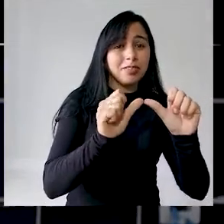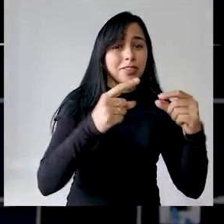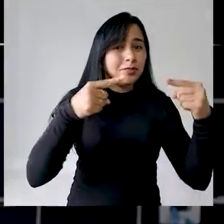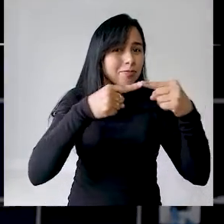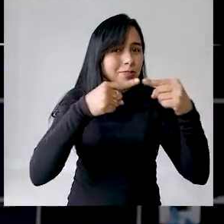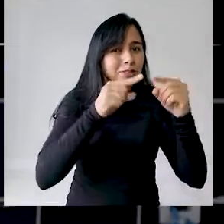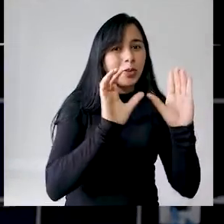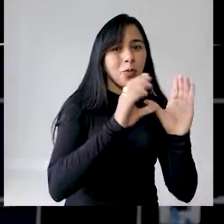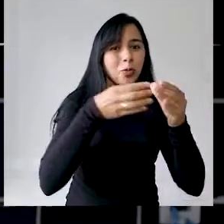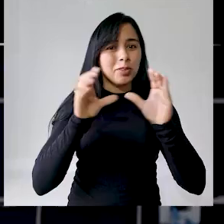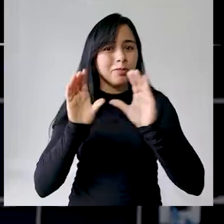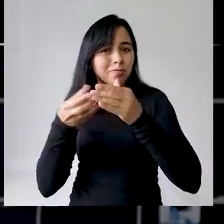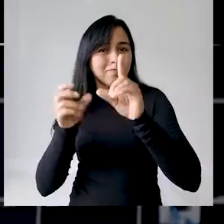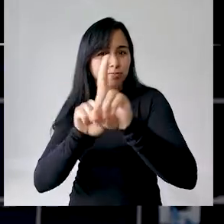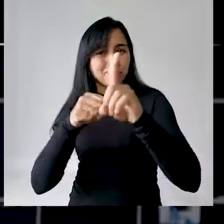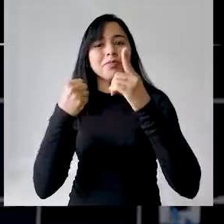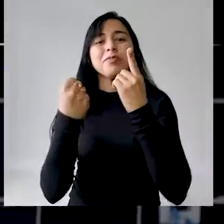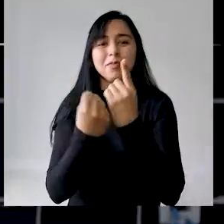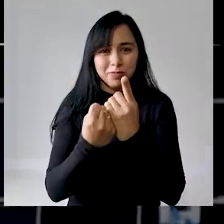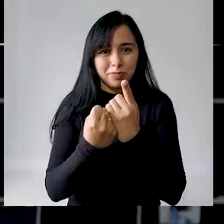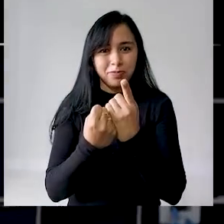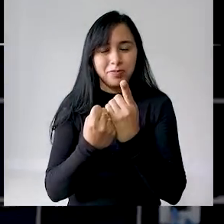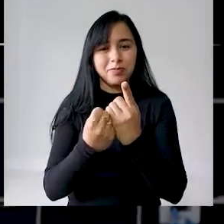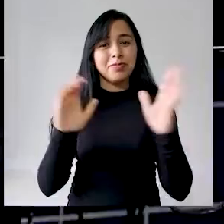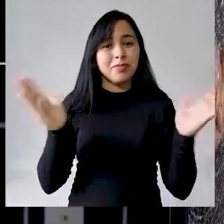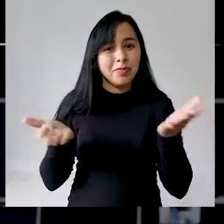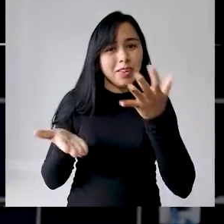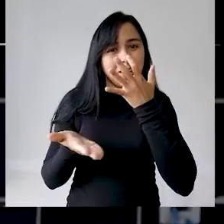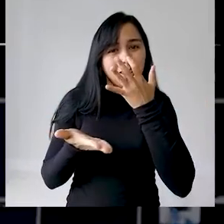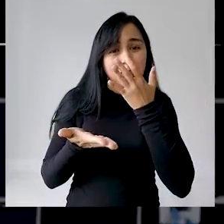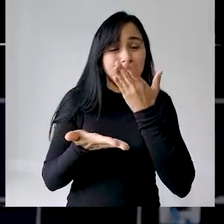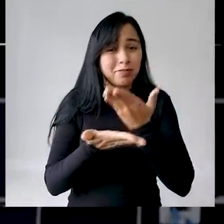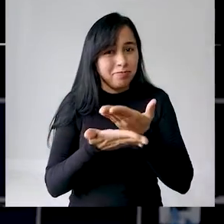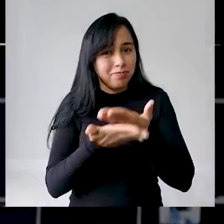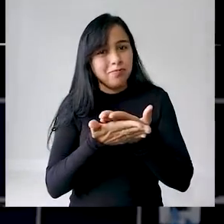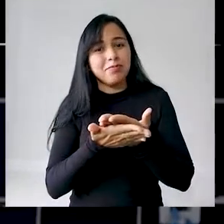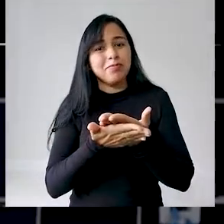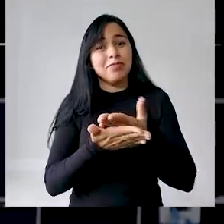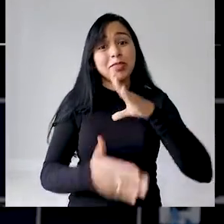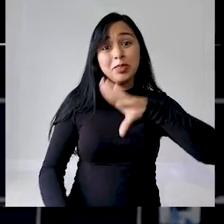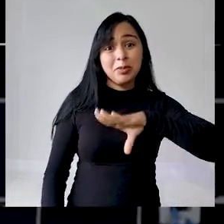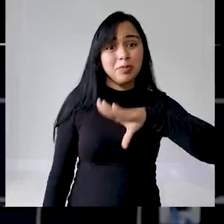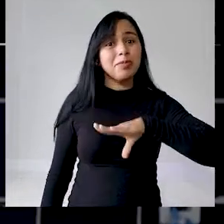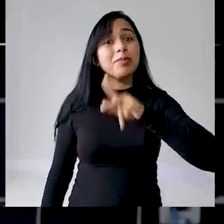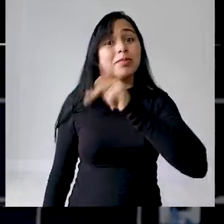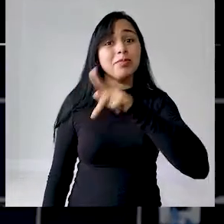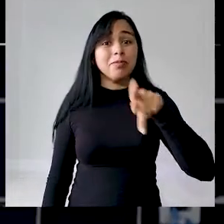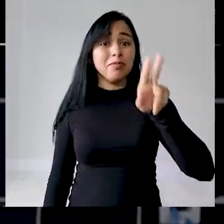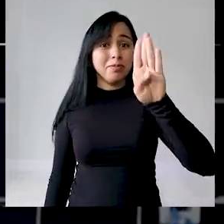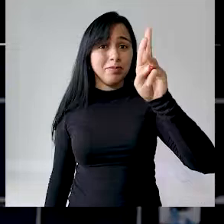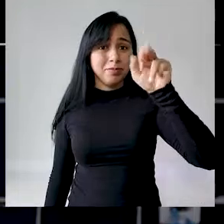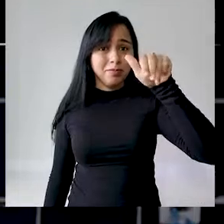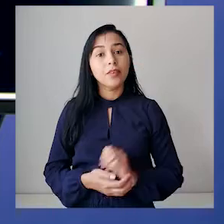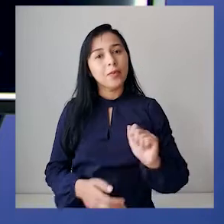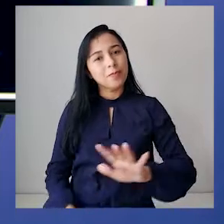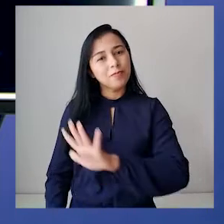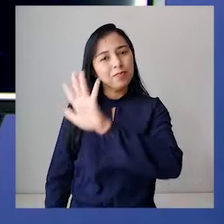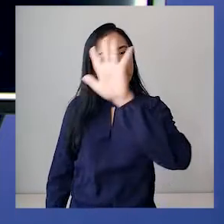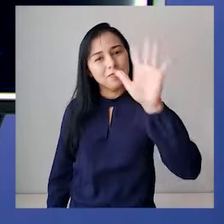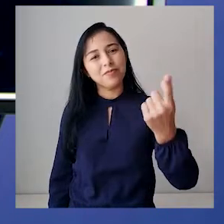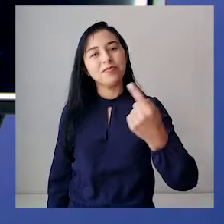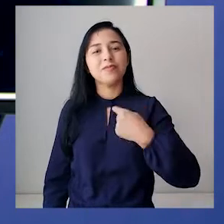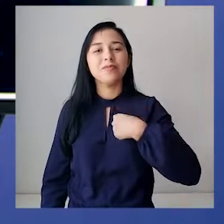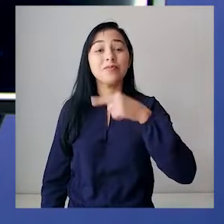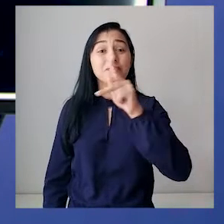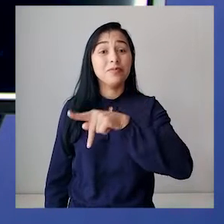com as necessidades dos grupos sociais que dela fazem uso. Fiquem agora com a aula de língua portuguesa da professora Bruna.